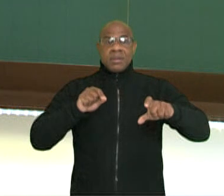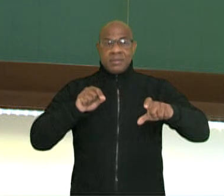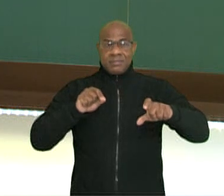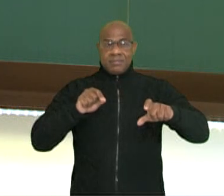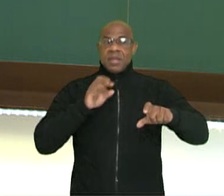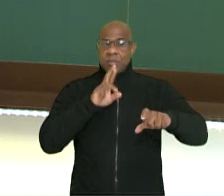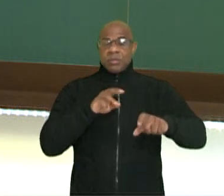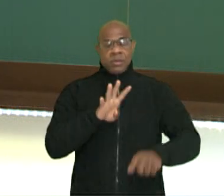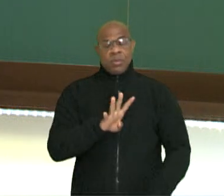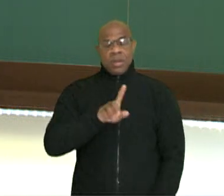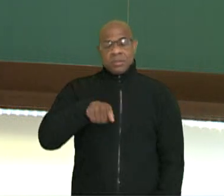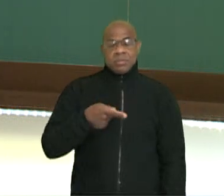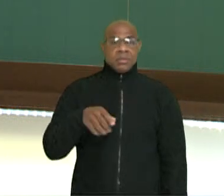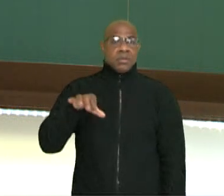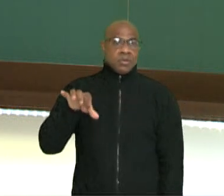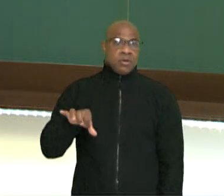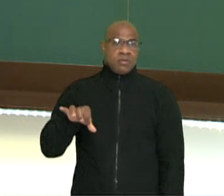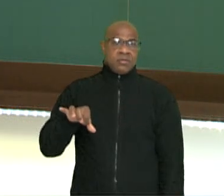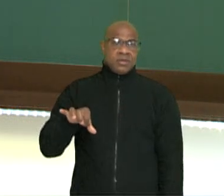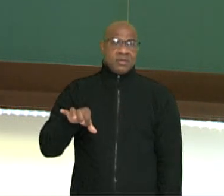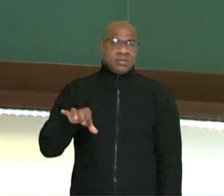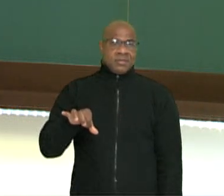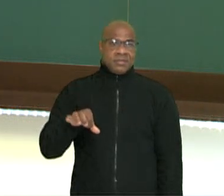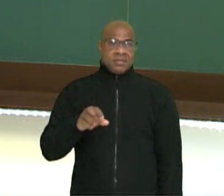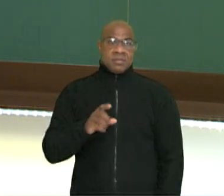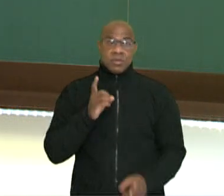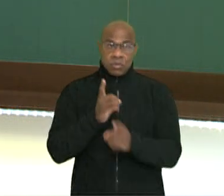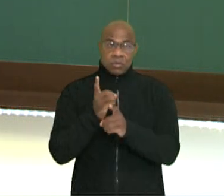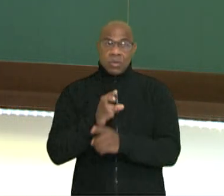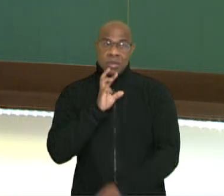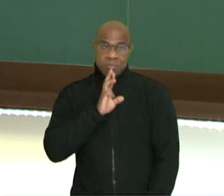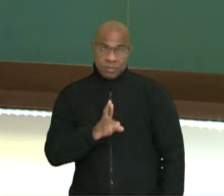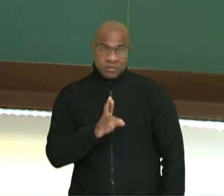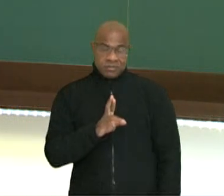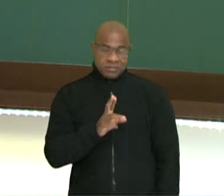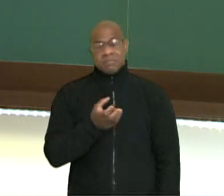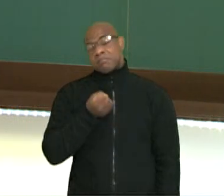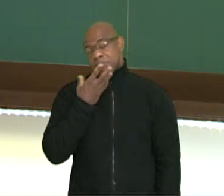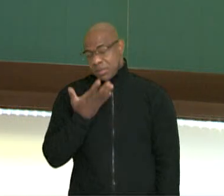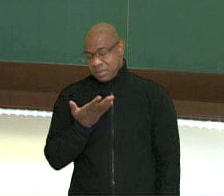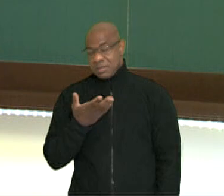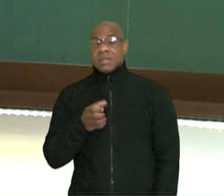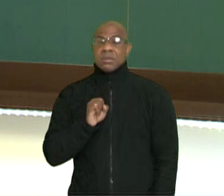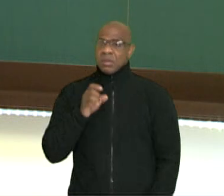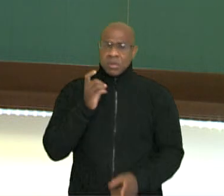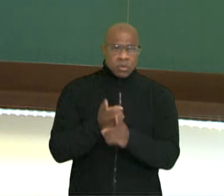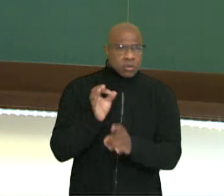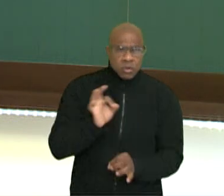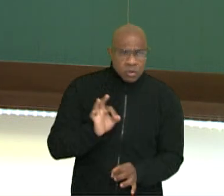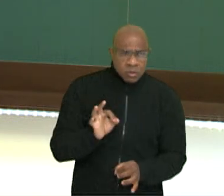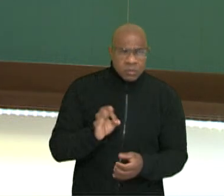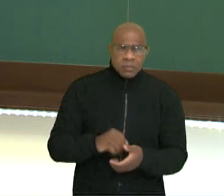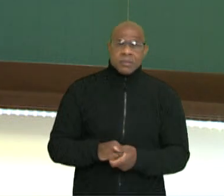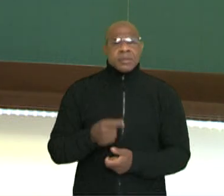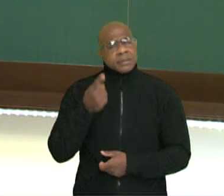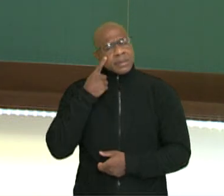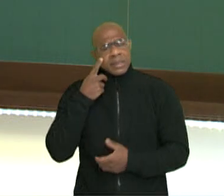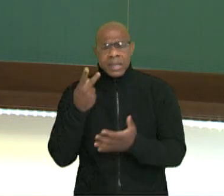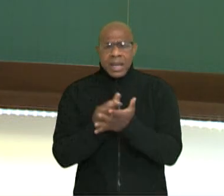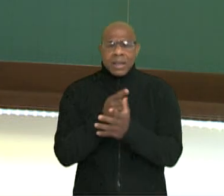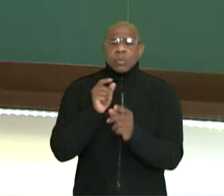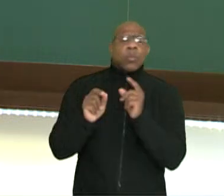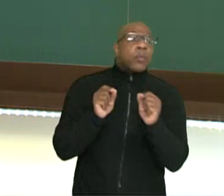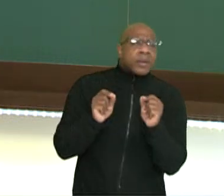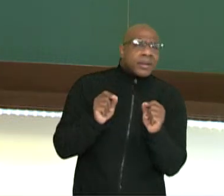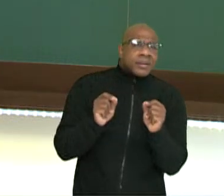9. Você achou essa resposta? Se você achou, muito bem. Se você não achou, então deve ter errado alguma